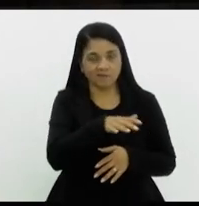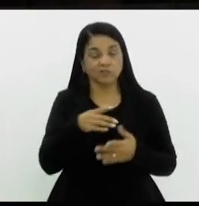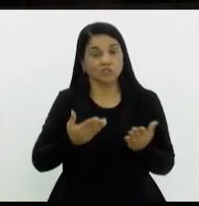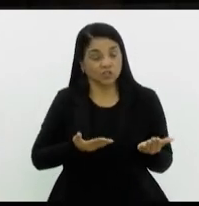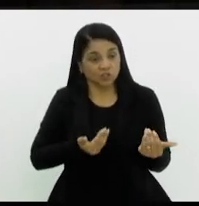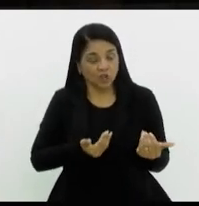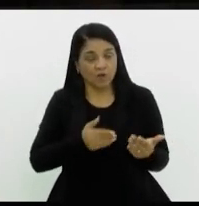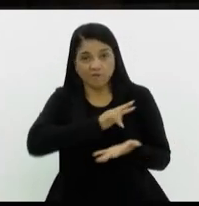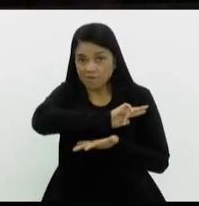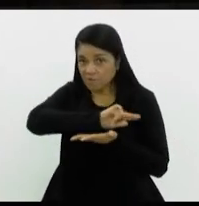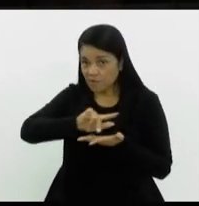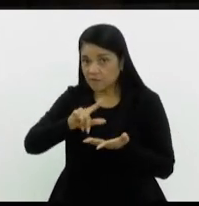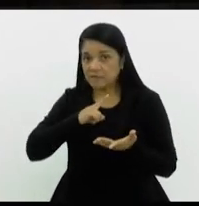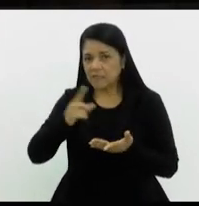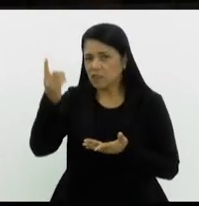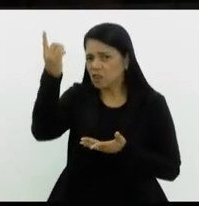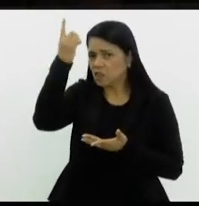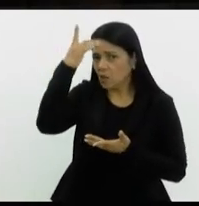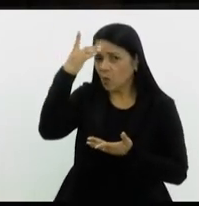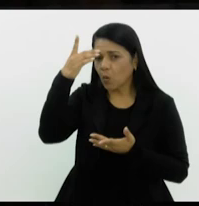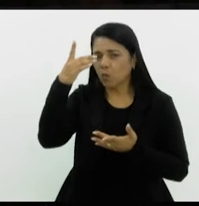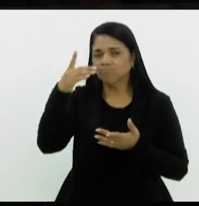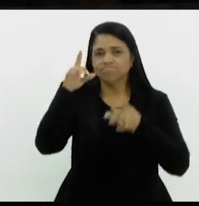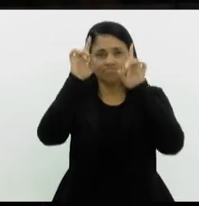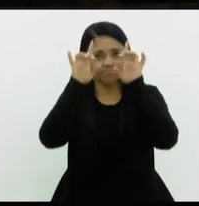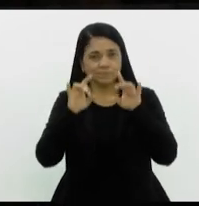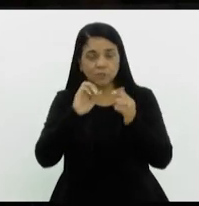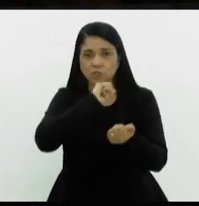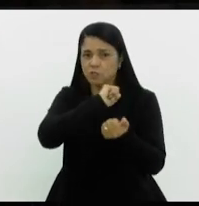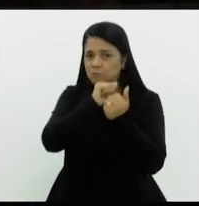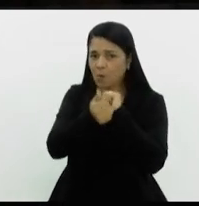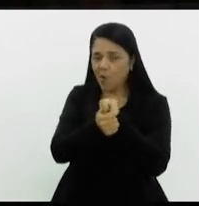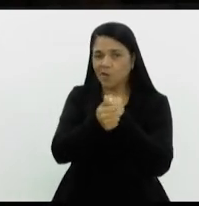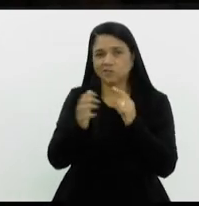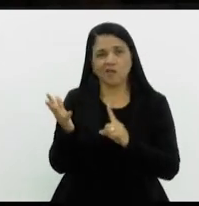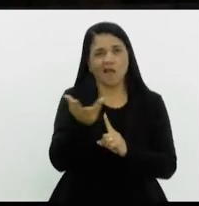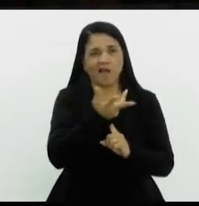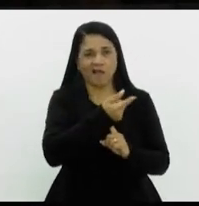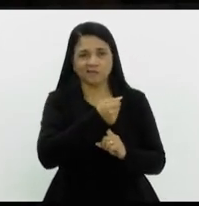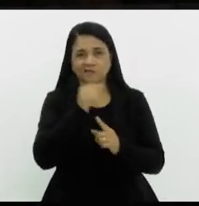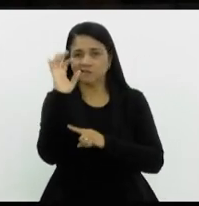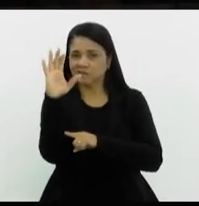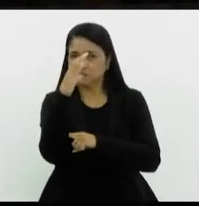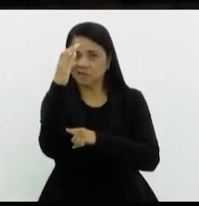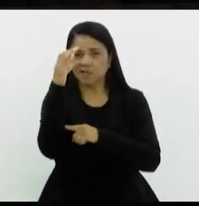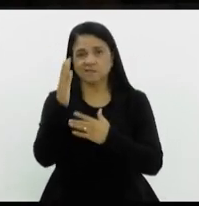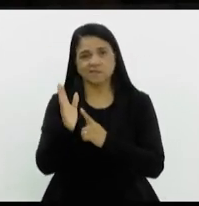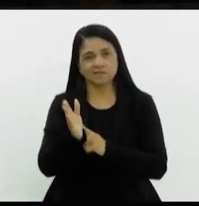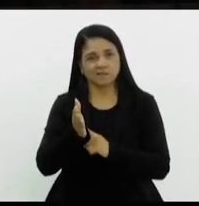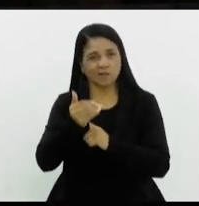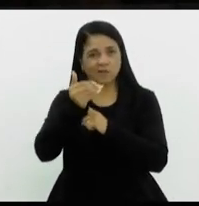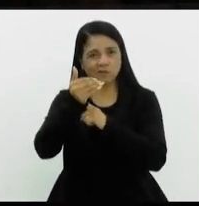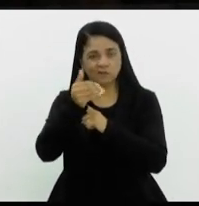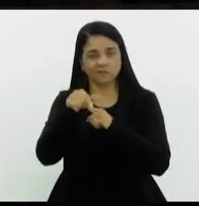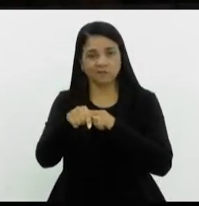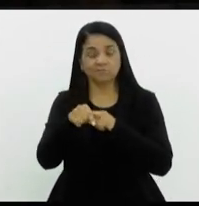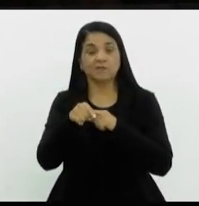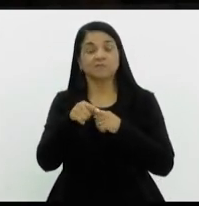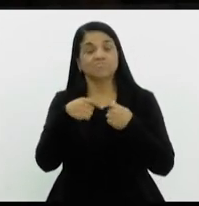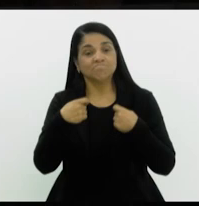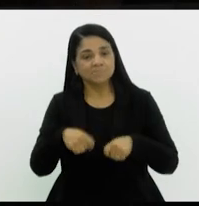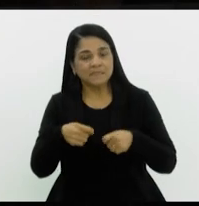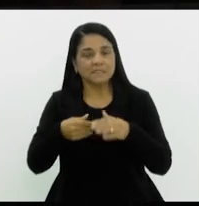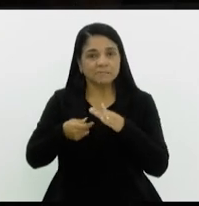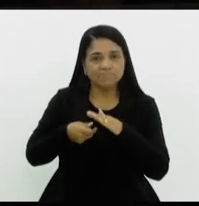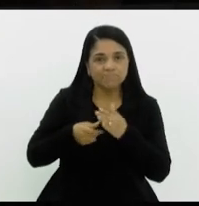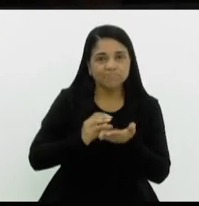possuem talentos excepcionais em esportes, artes, ciência e tecnologia, mas carecem de